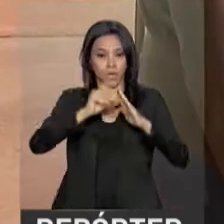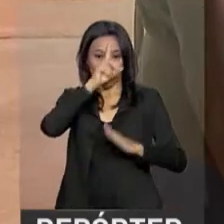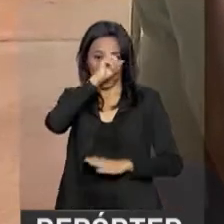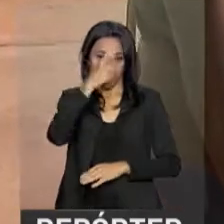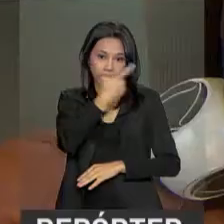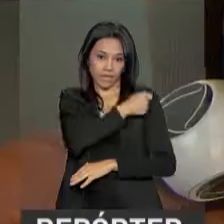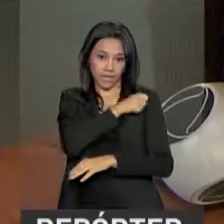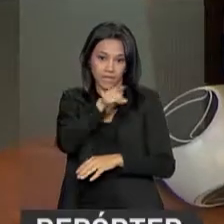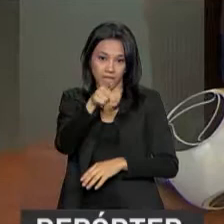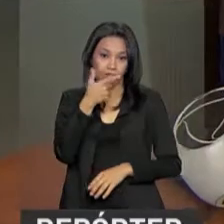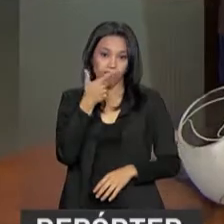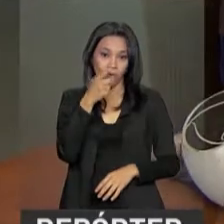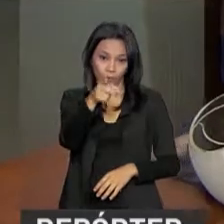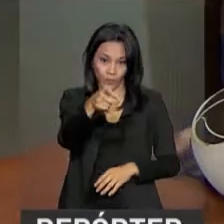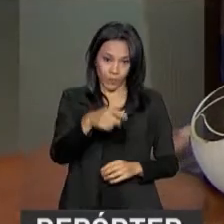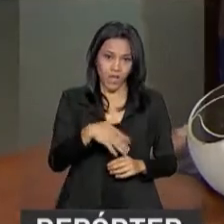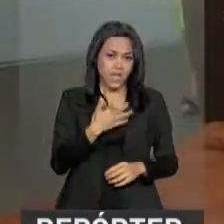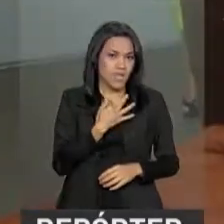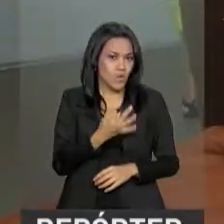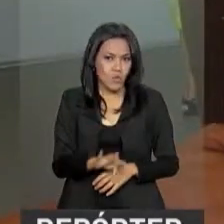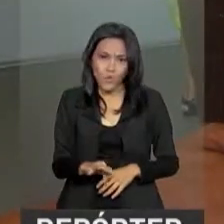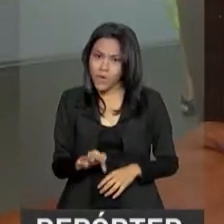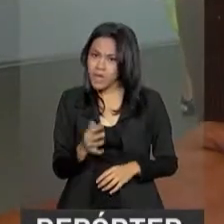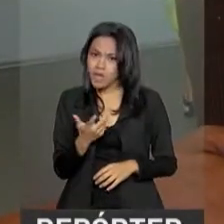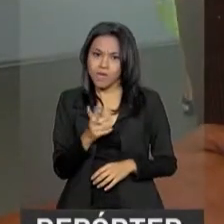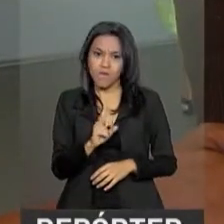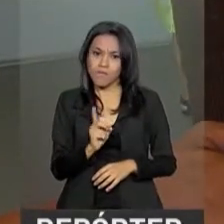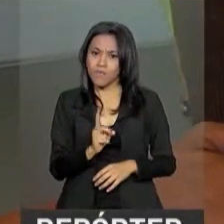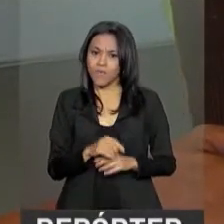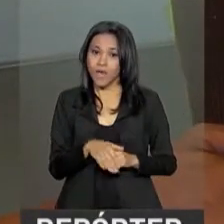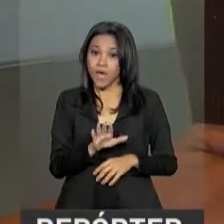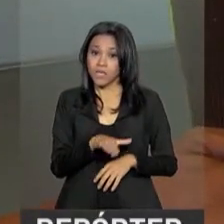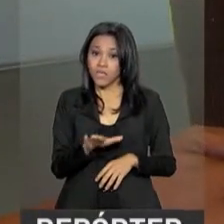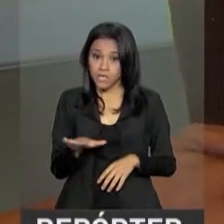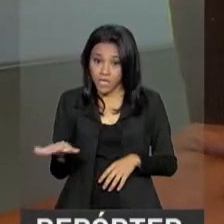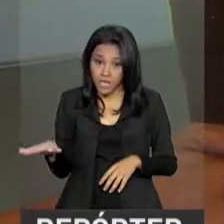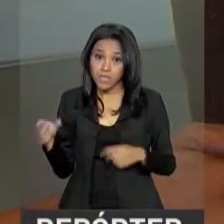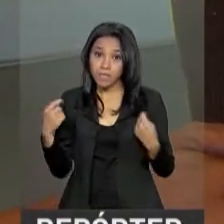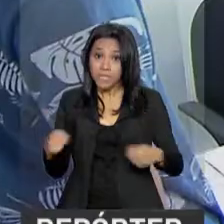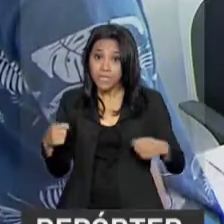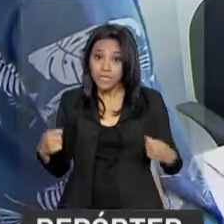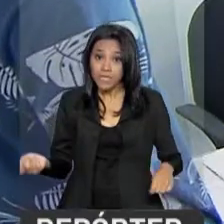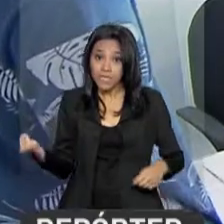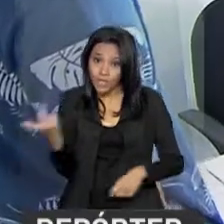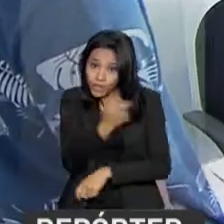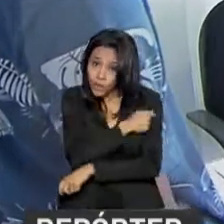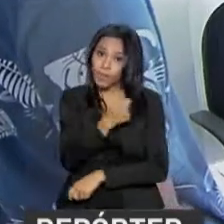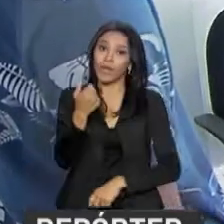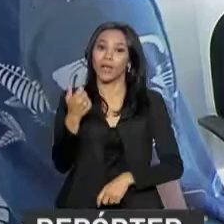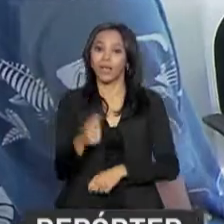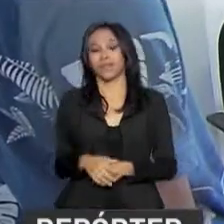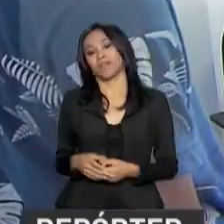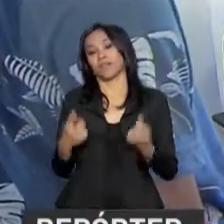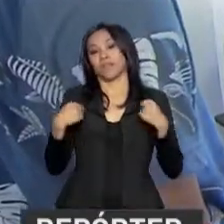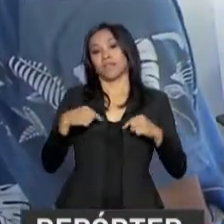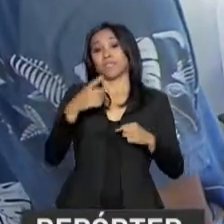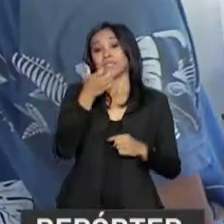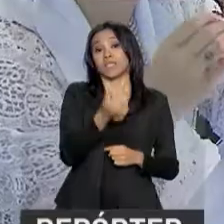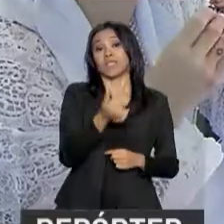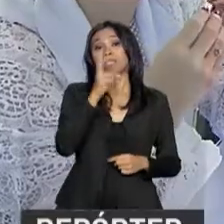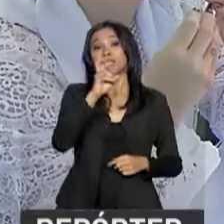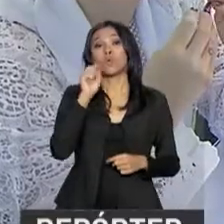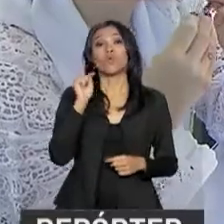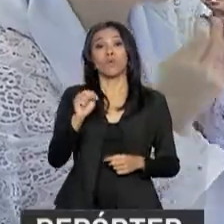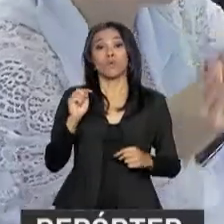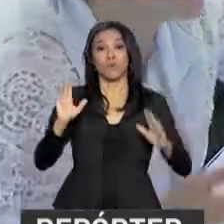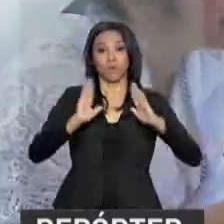deu o recado. Não doeu. As crianças têm que tomar. 65 mil postos de vacinação em